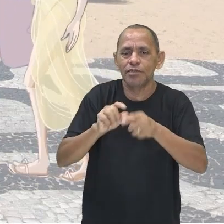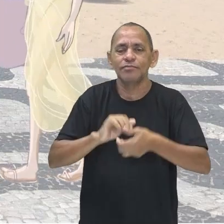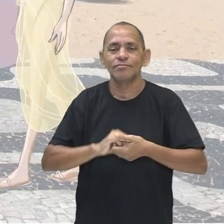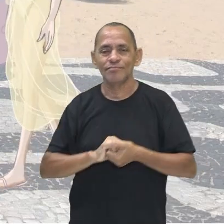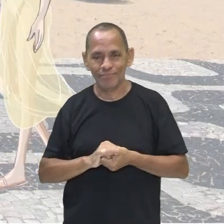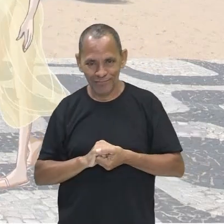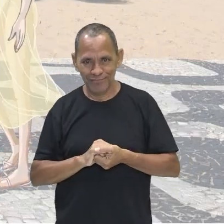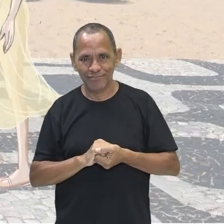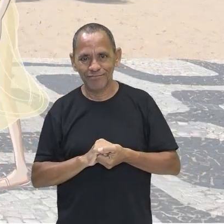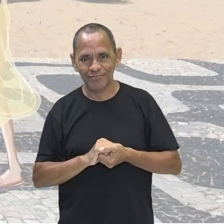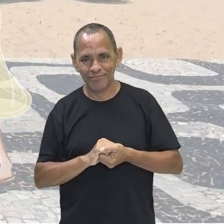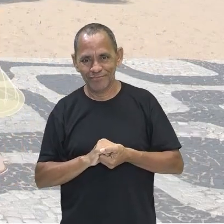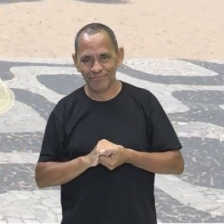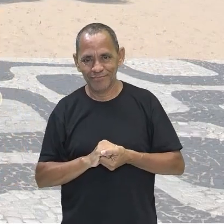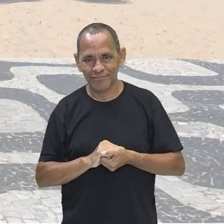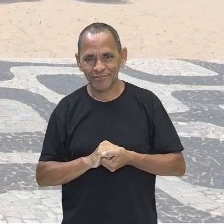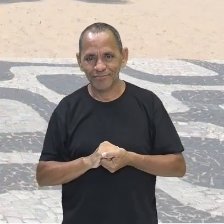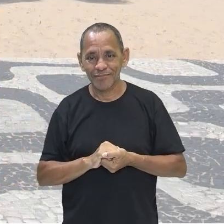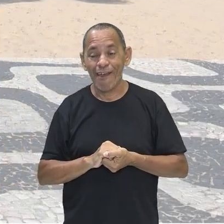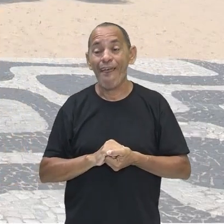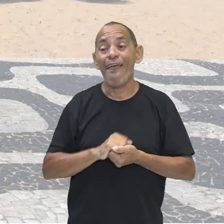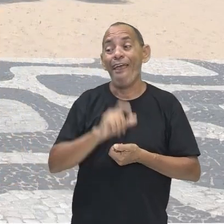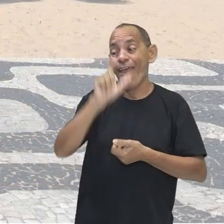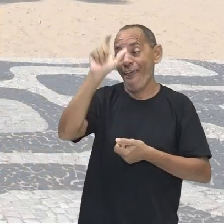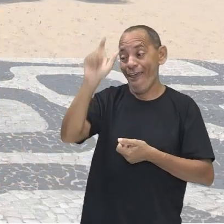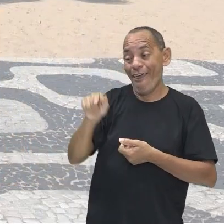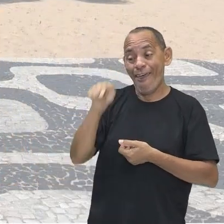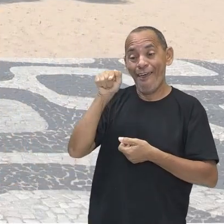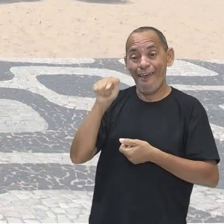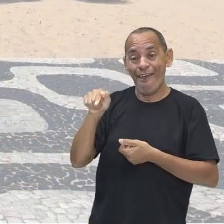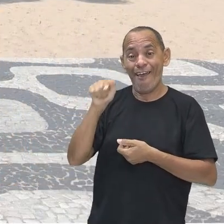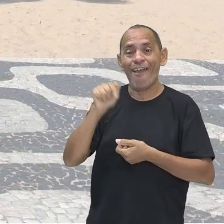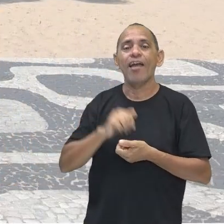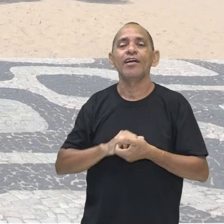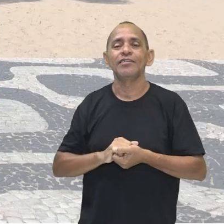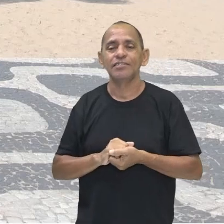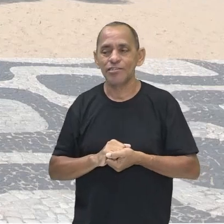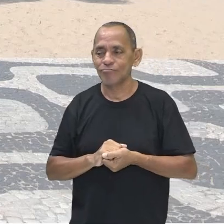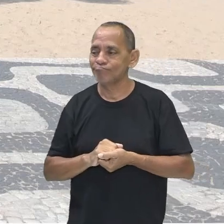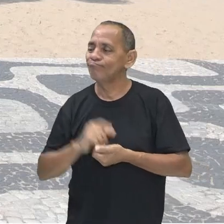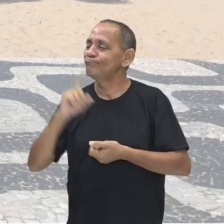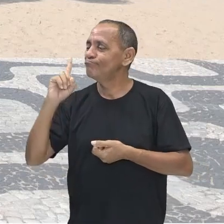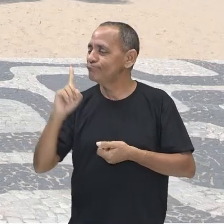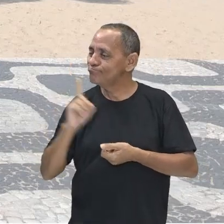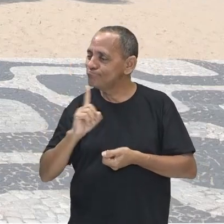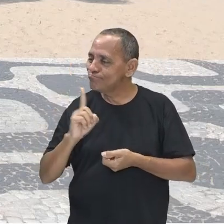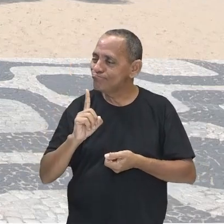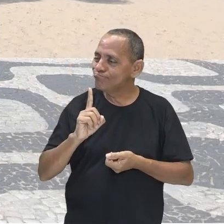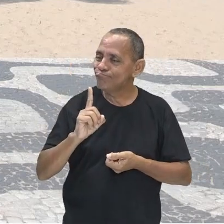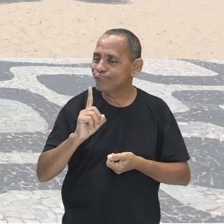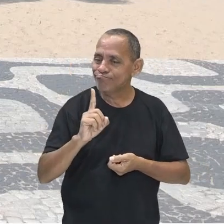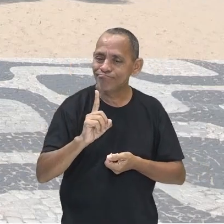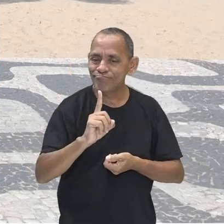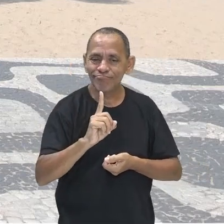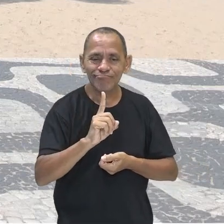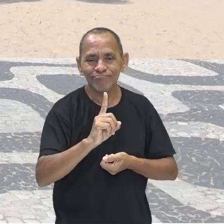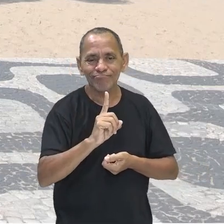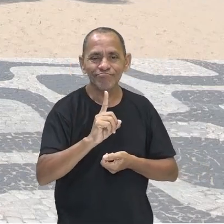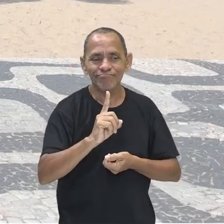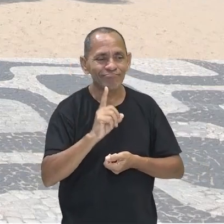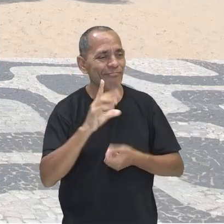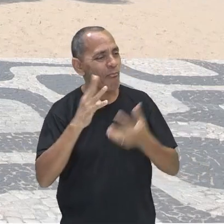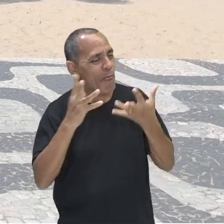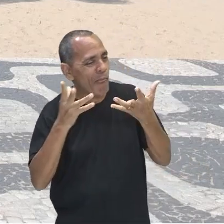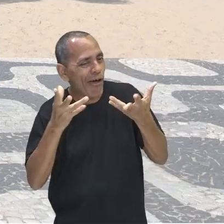linda, mais cheia de graça, é essa menina que vem e que passa num doce balanço